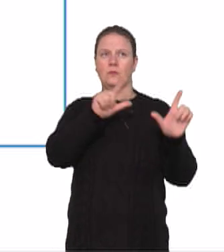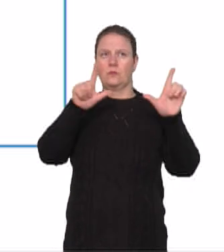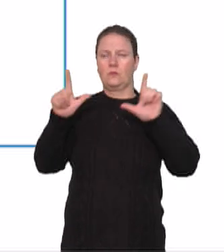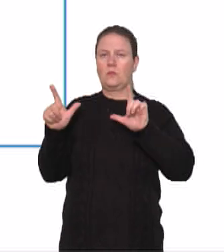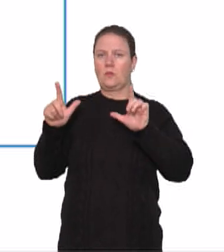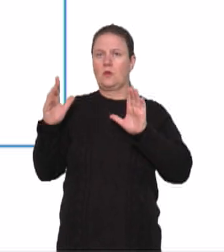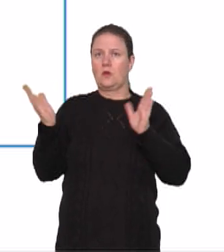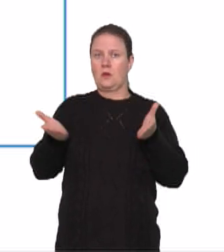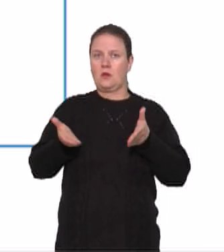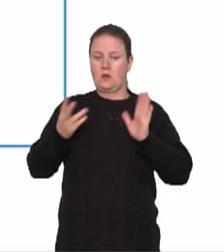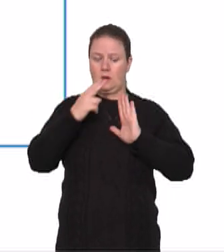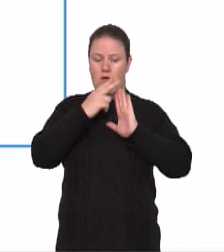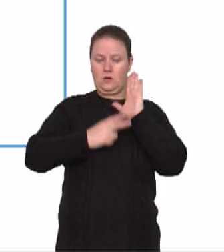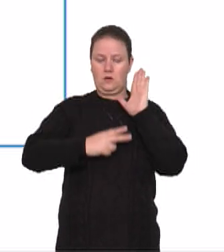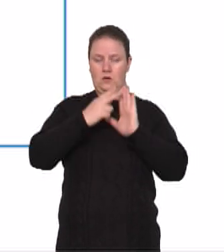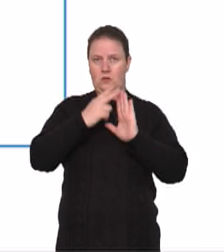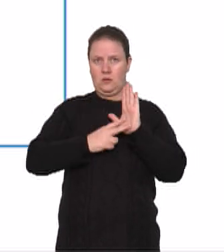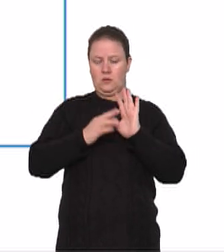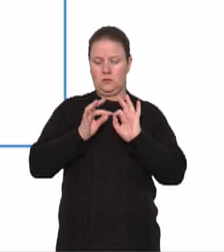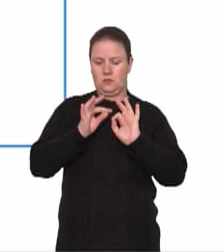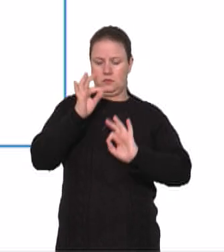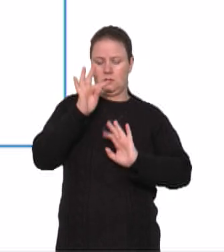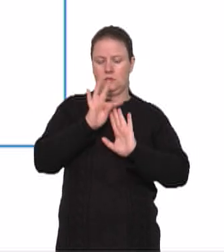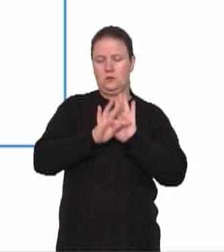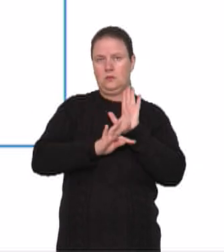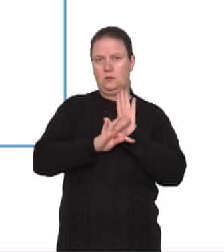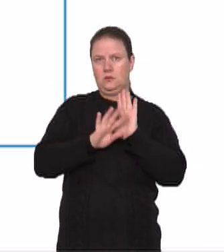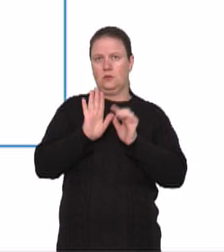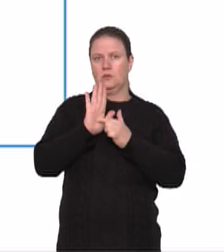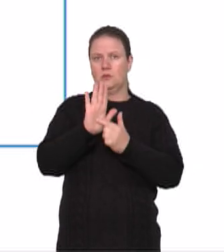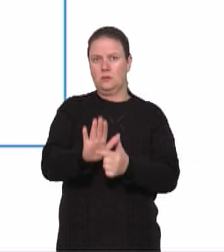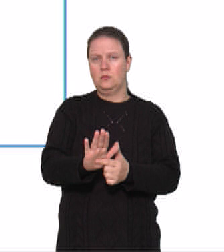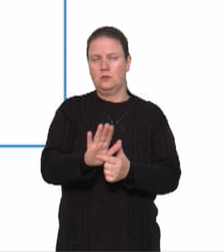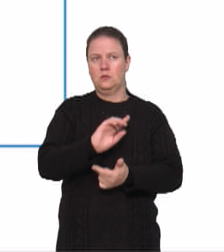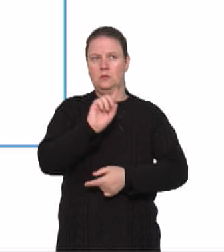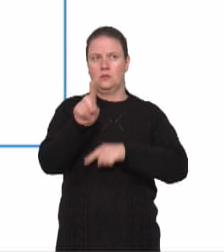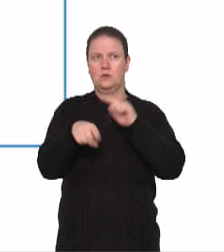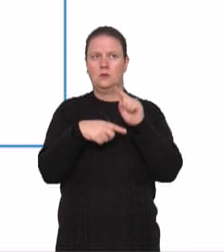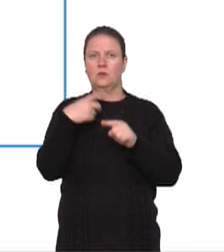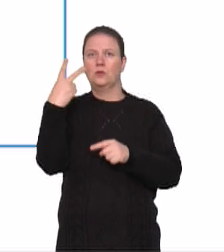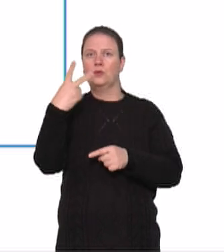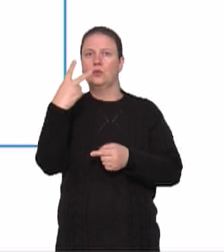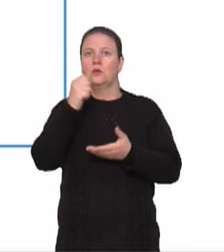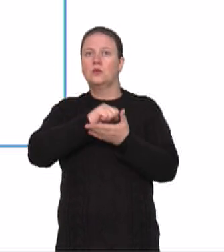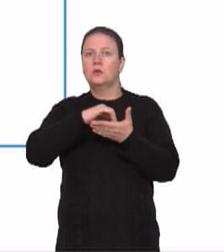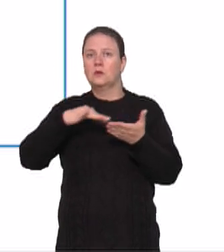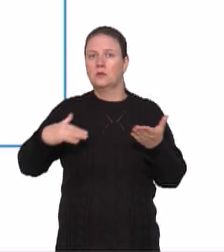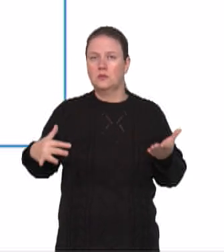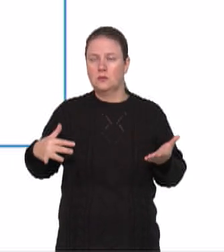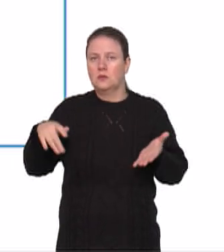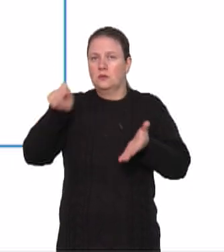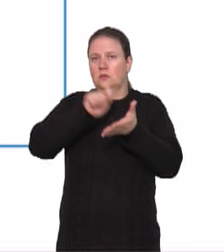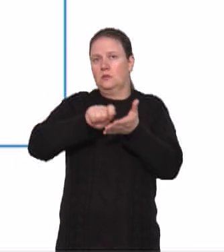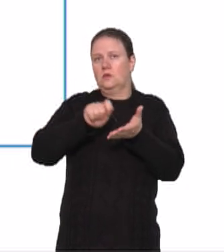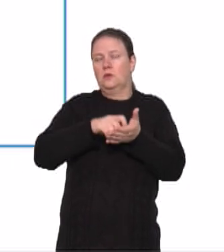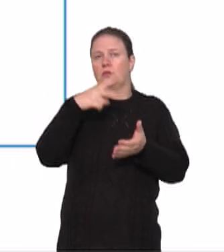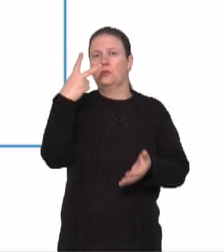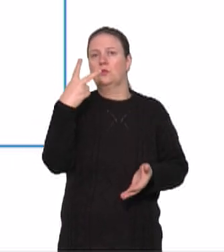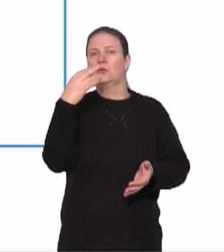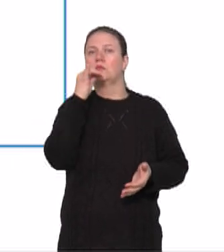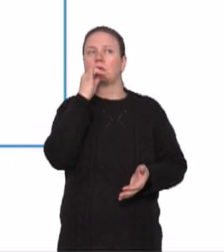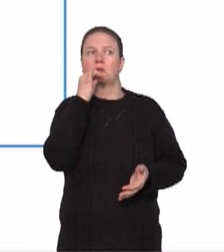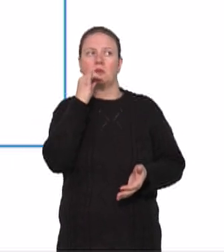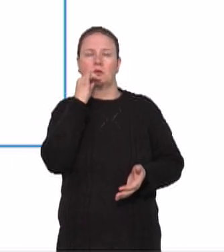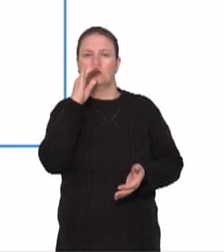Agora, leia o fragmento da peça abaixo e a seguir. Duas atividades, então. Escreva 2 exemplos de